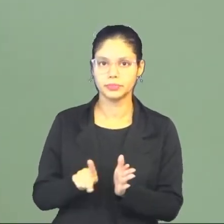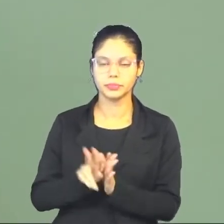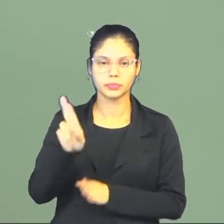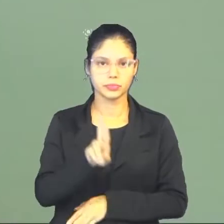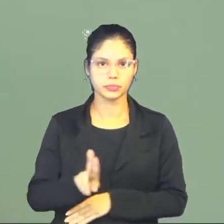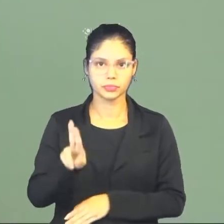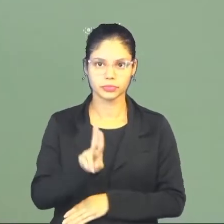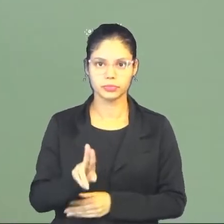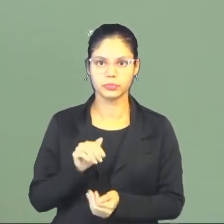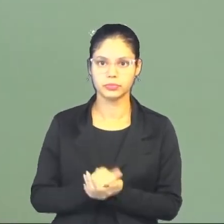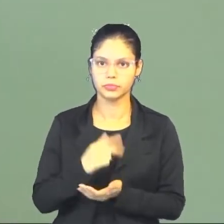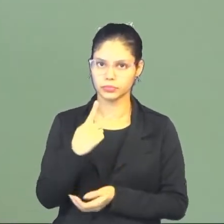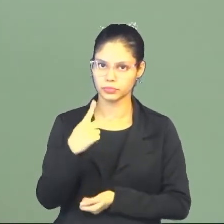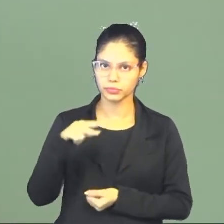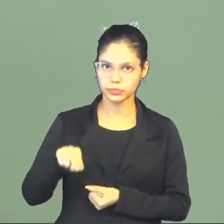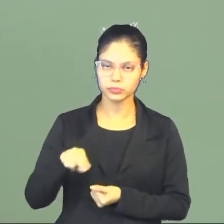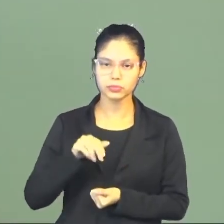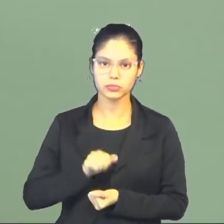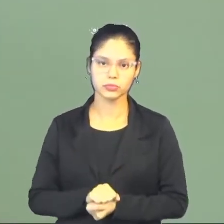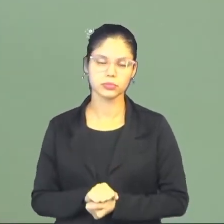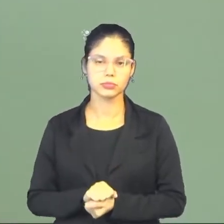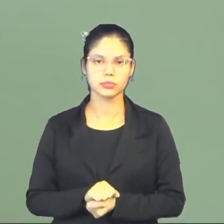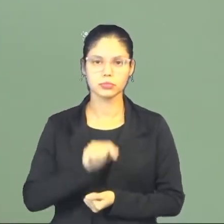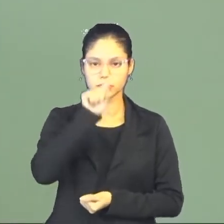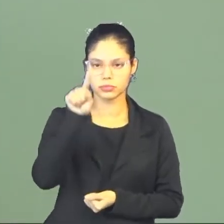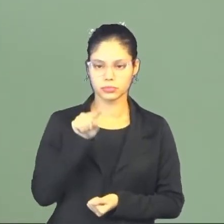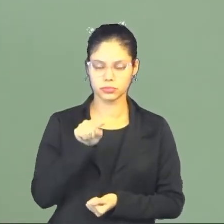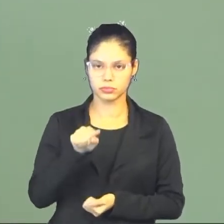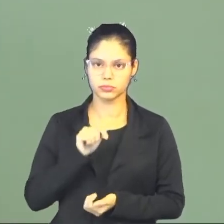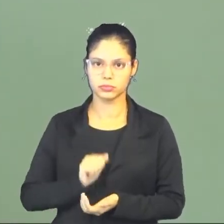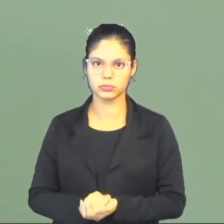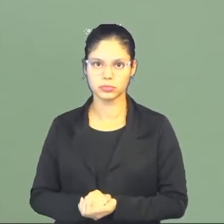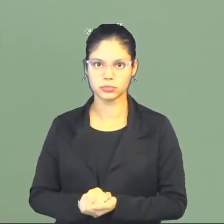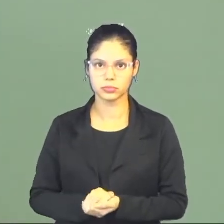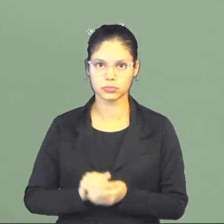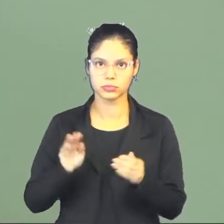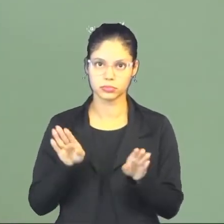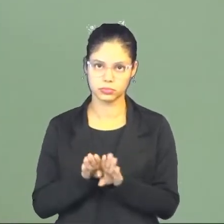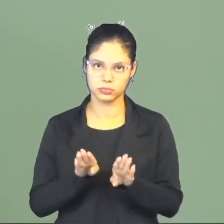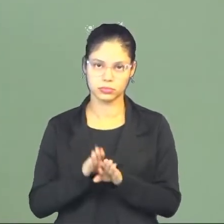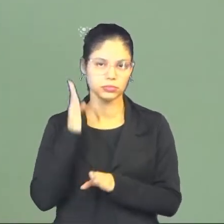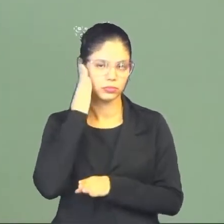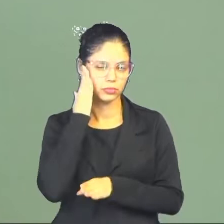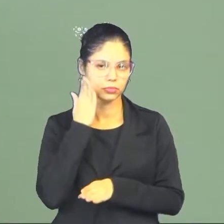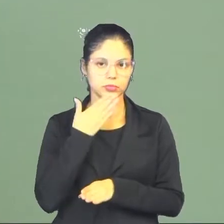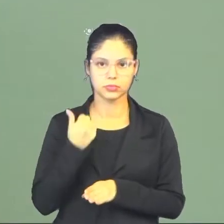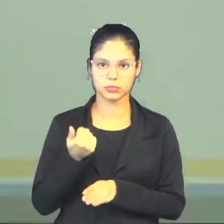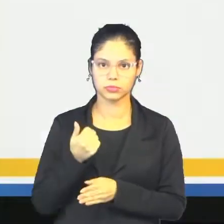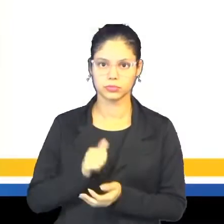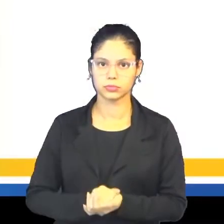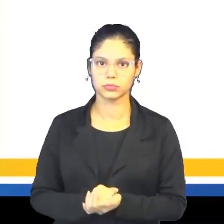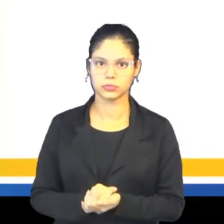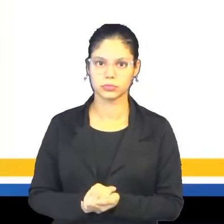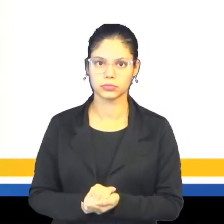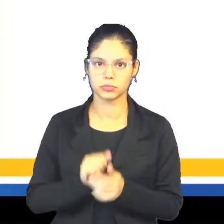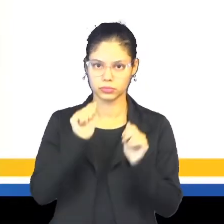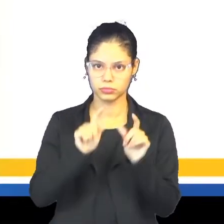dos pronomes, tá? Os pronomes interrogativos, né? Para entender um pouco mais disso, observem o slide na